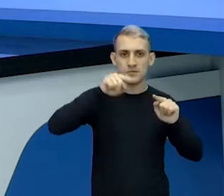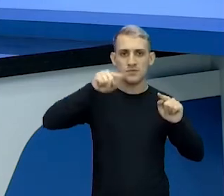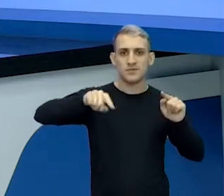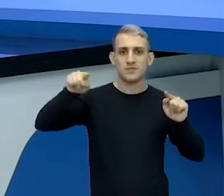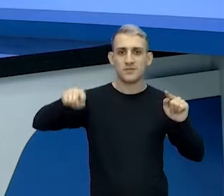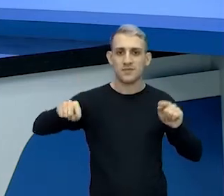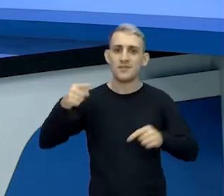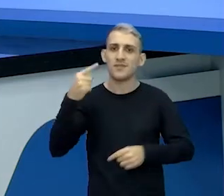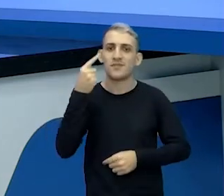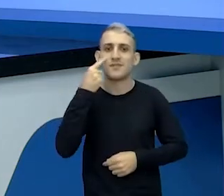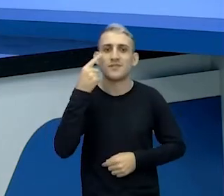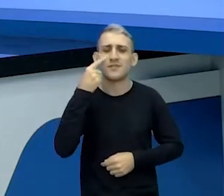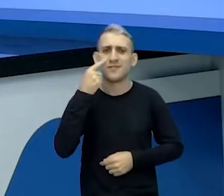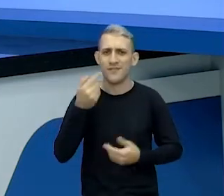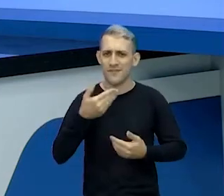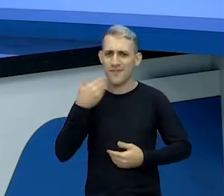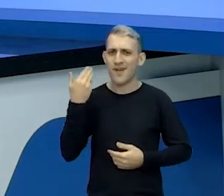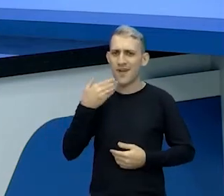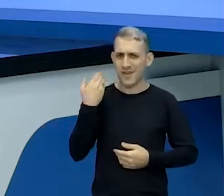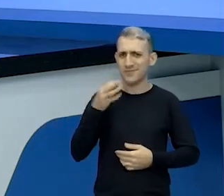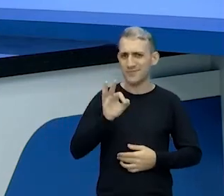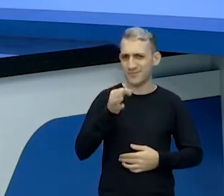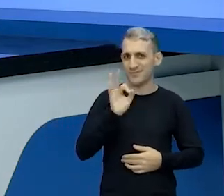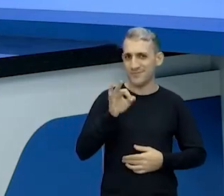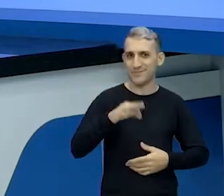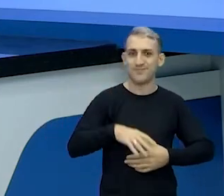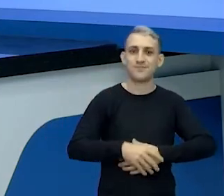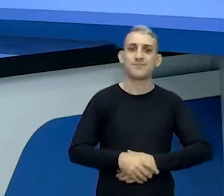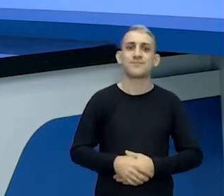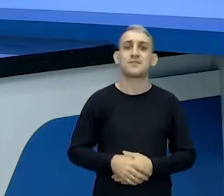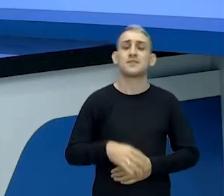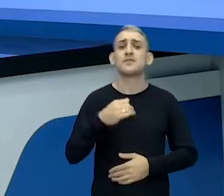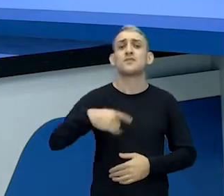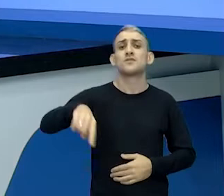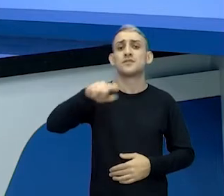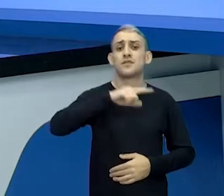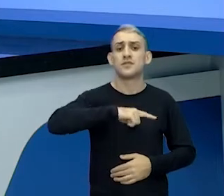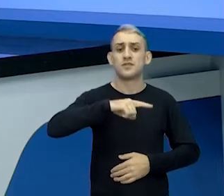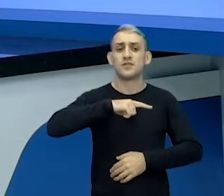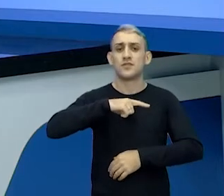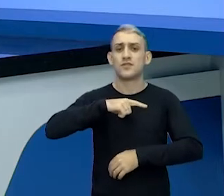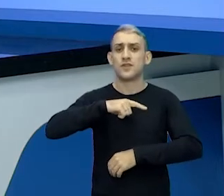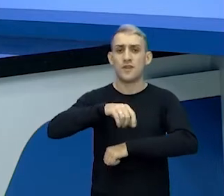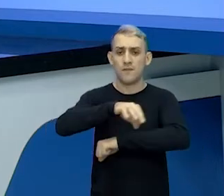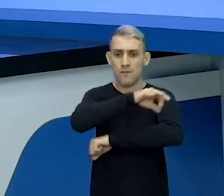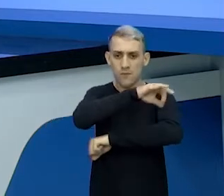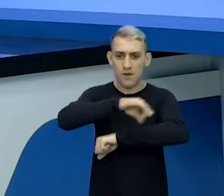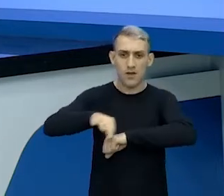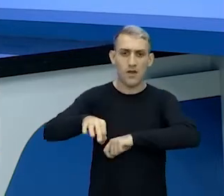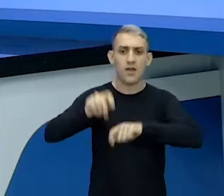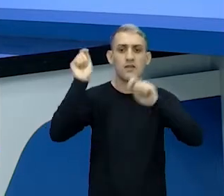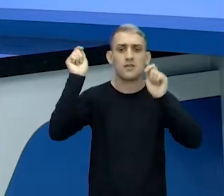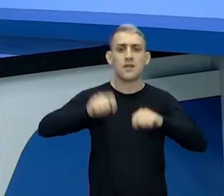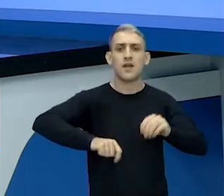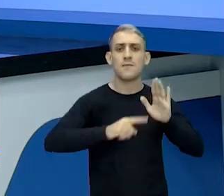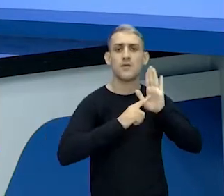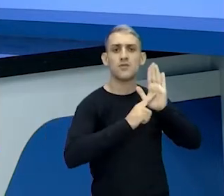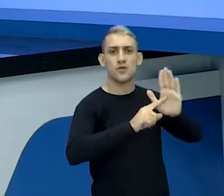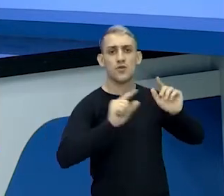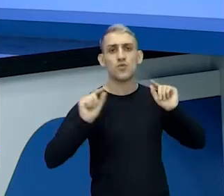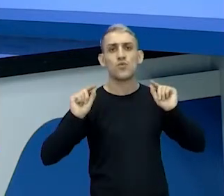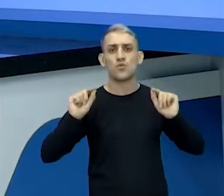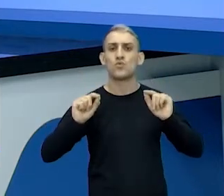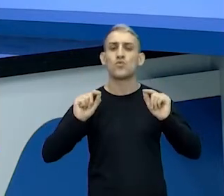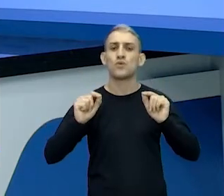Olha só, que facilidade, né? Se você já tiver uma régua que já vai mostrar para você